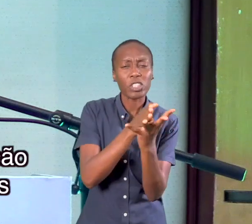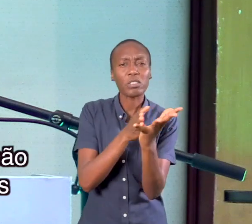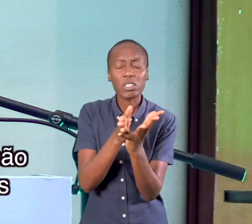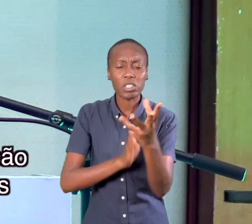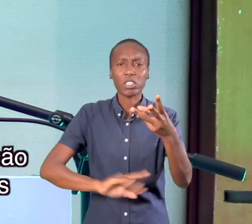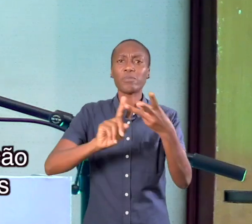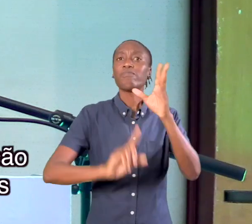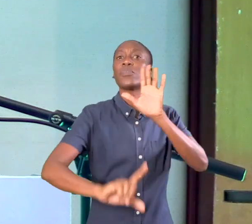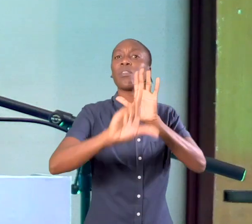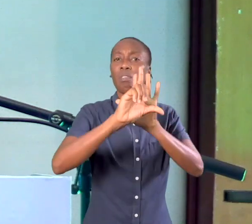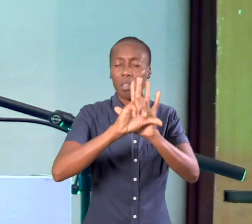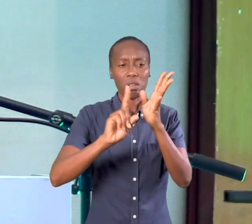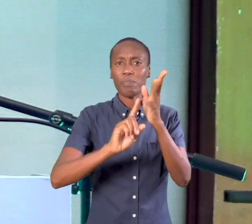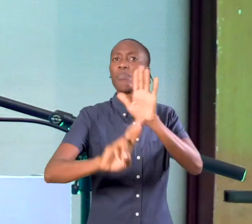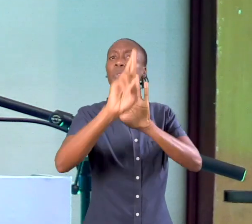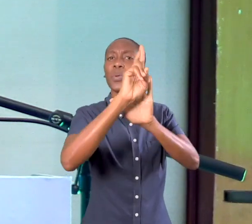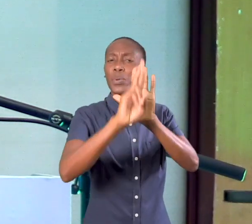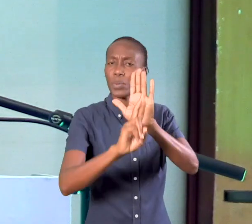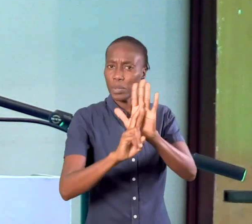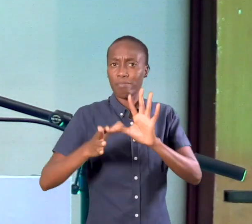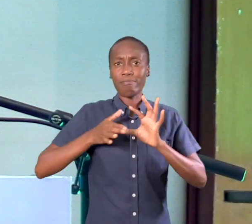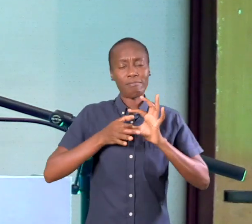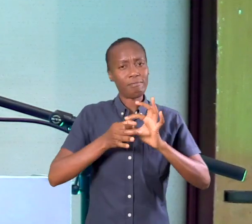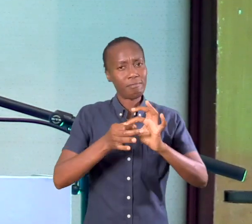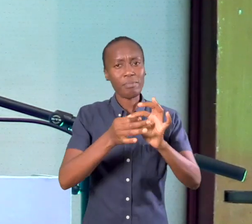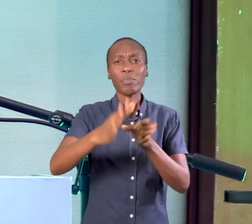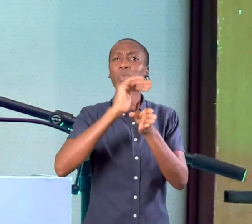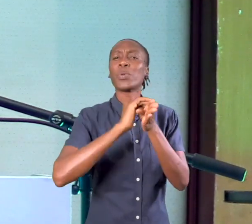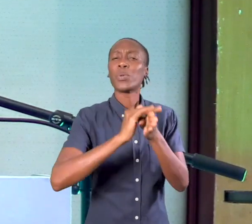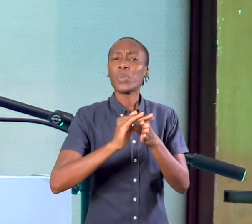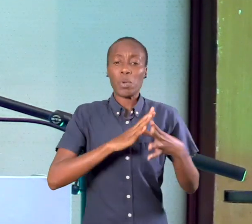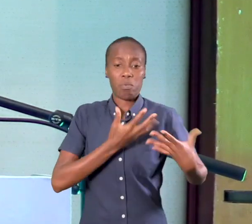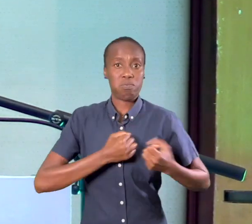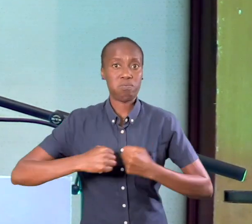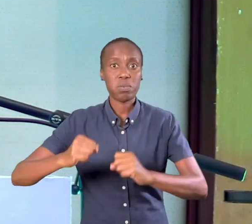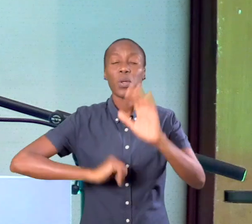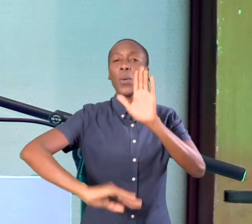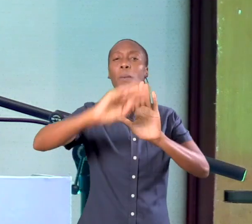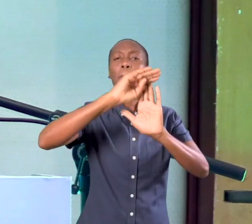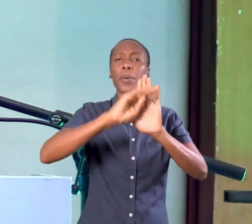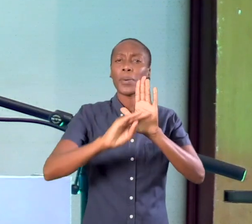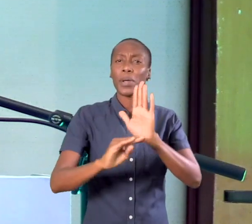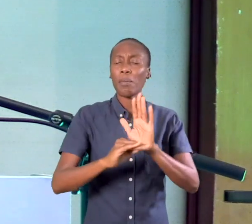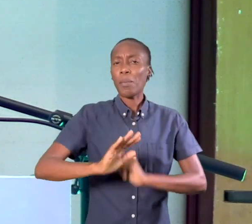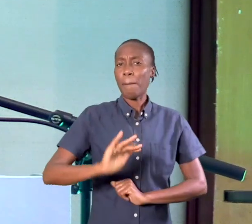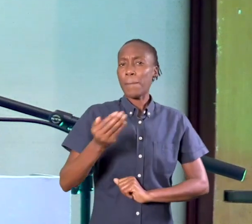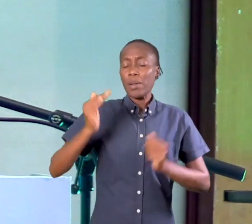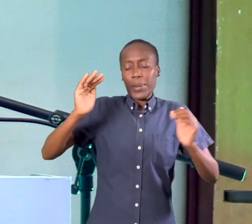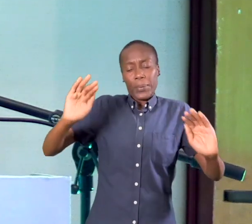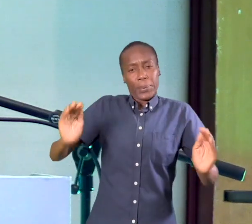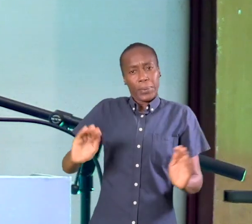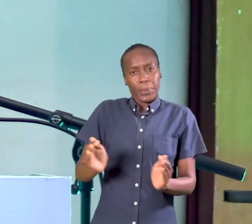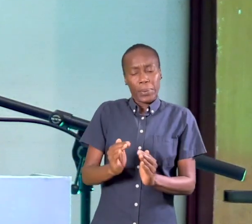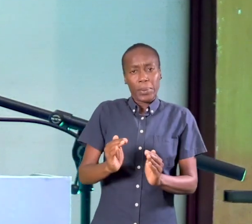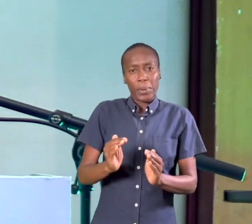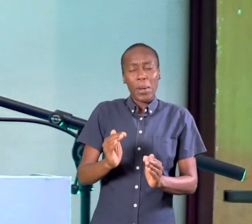estratégias, leis e regulamentos em combinação com a implementação de ações e programas concretos para combater a